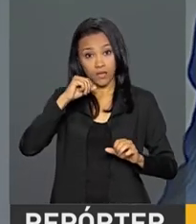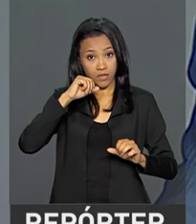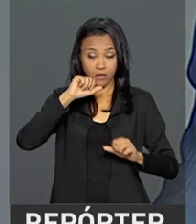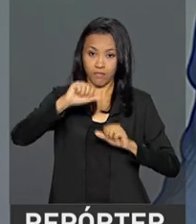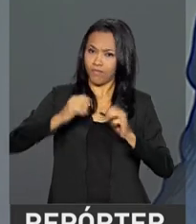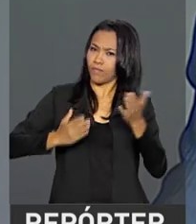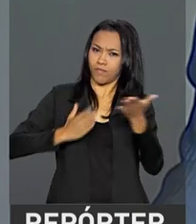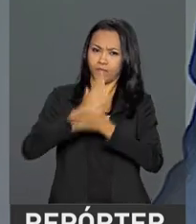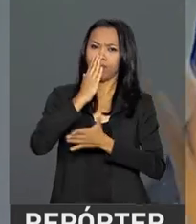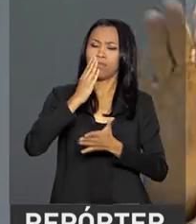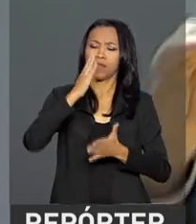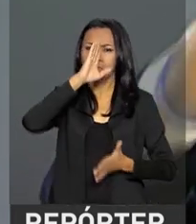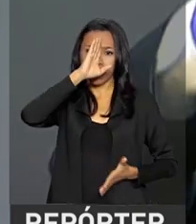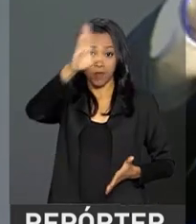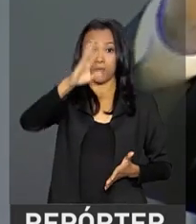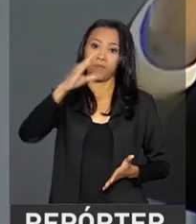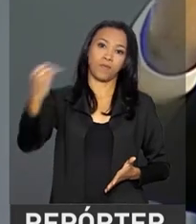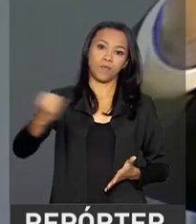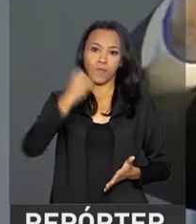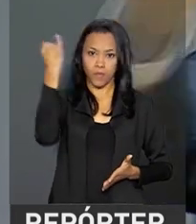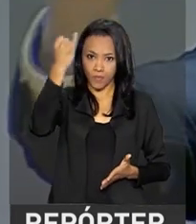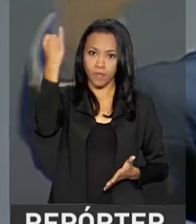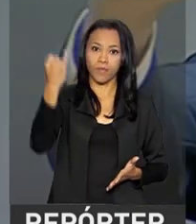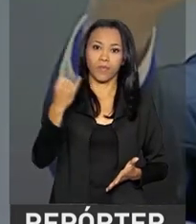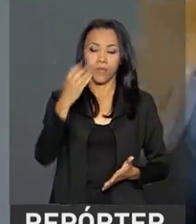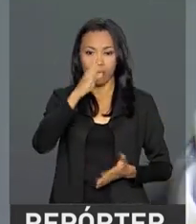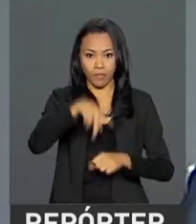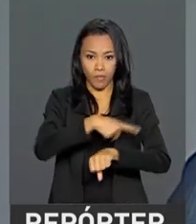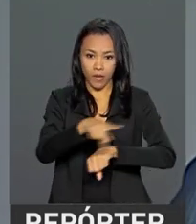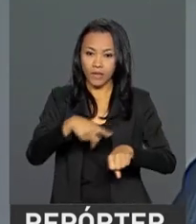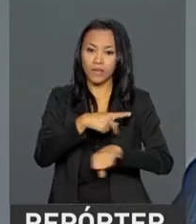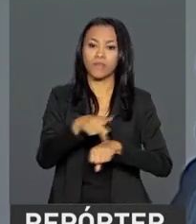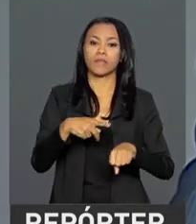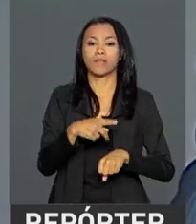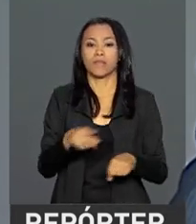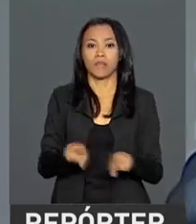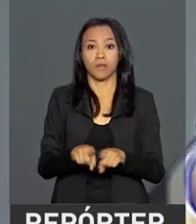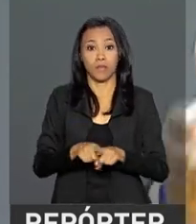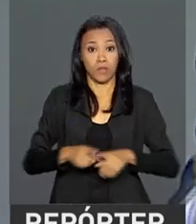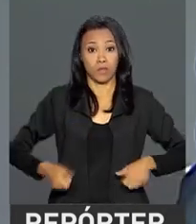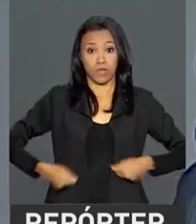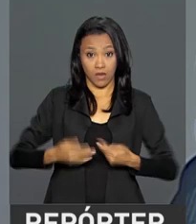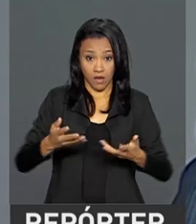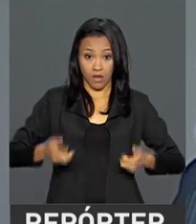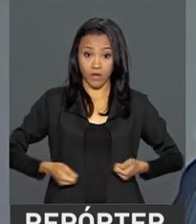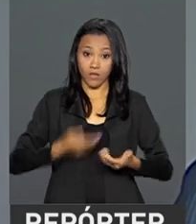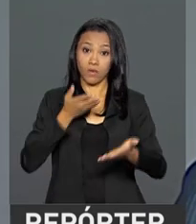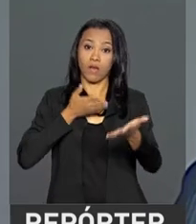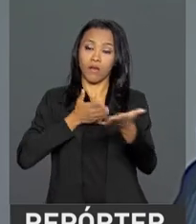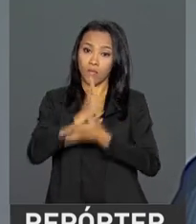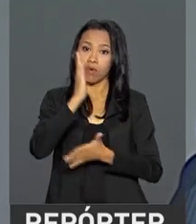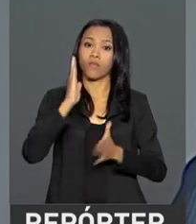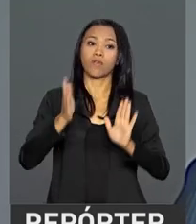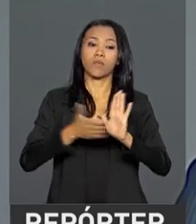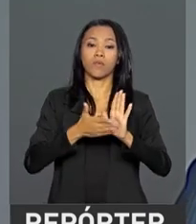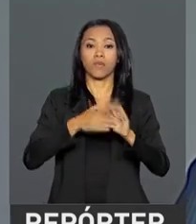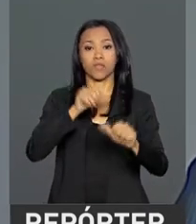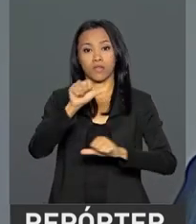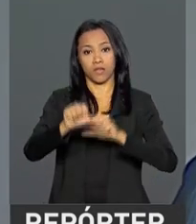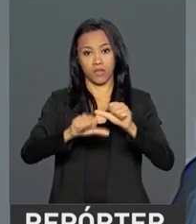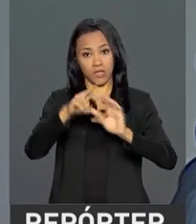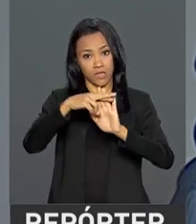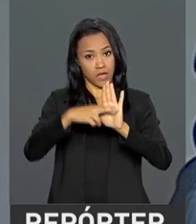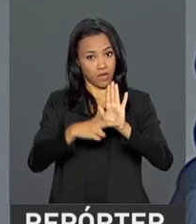teto de gastos fundamental que fixou parâmetros de crescimento das despesas públicas aprovou a reforma trabalhista aprovou